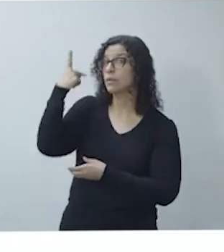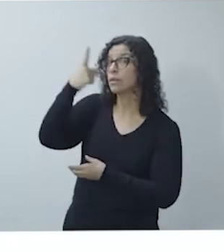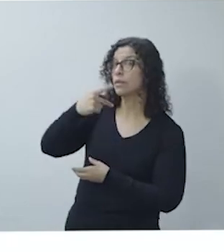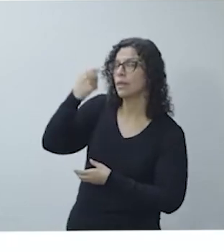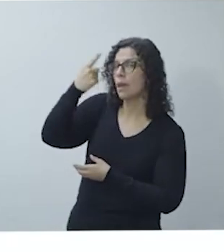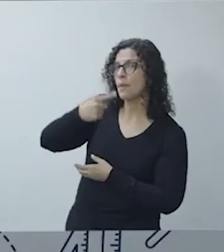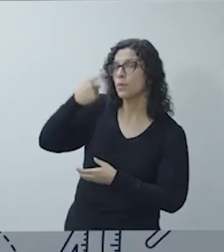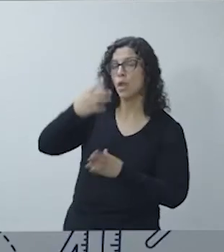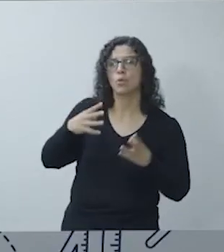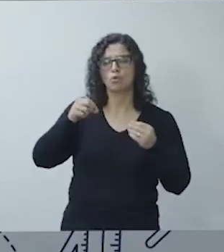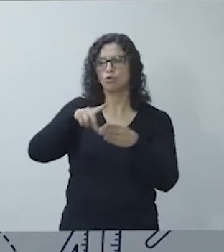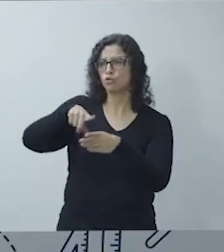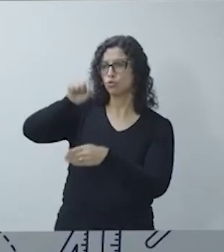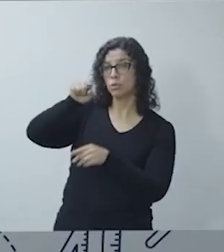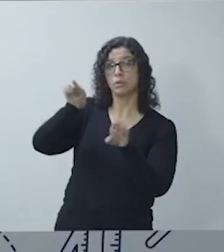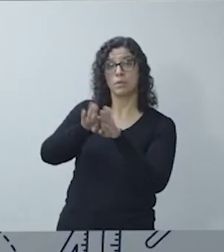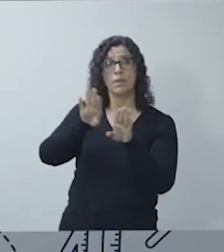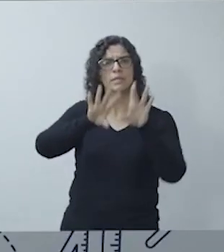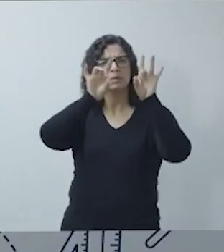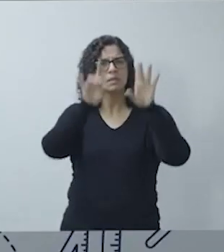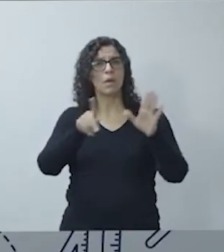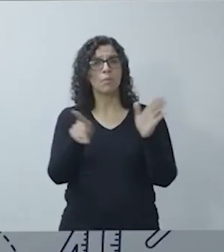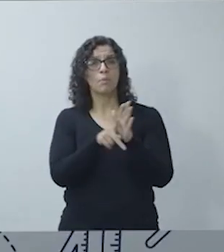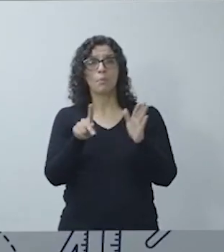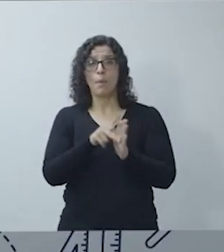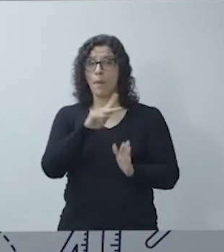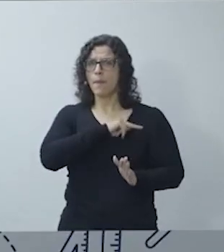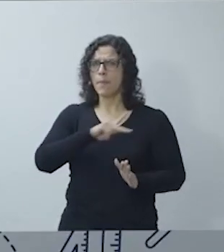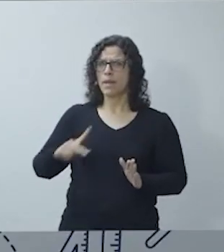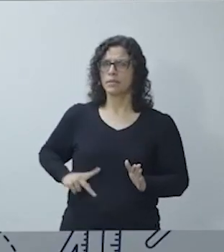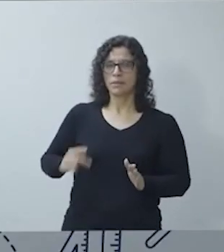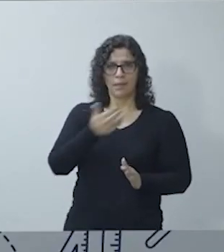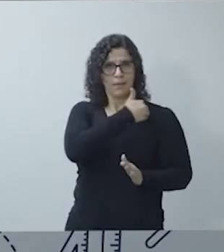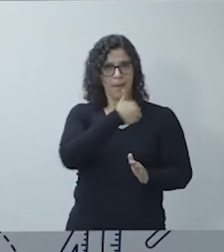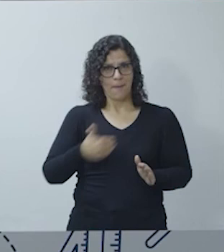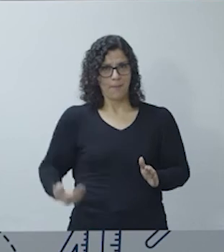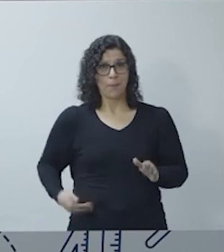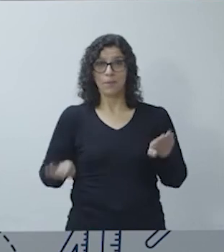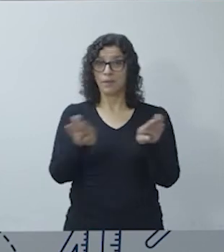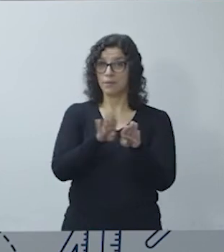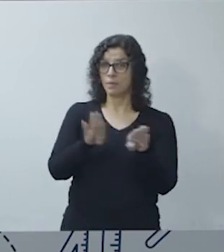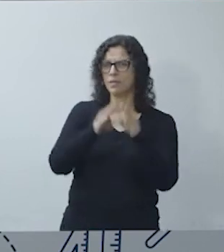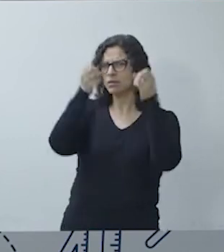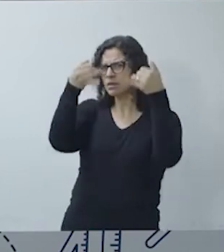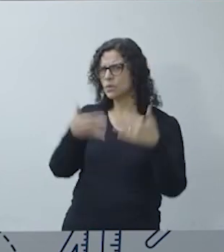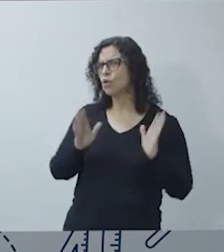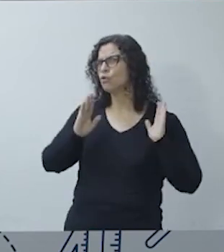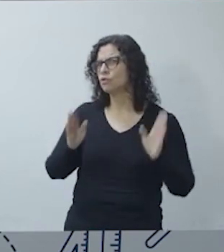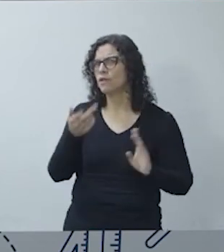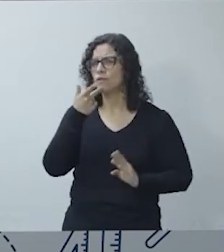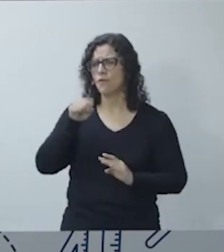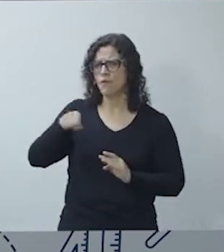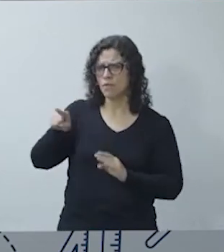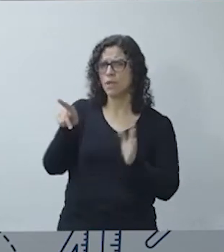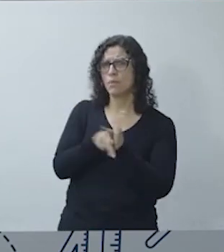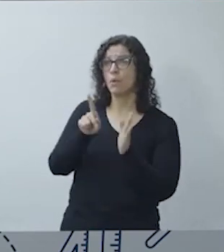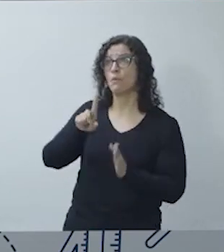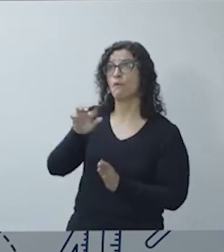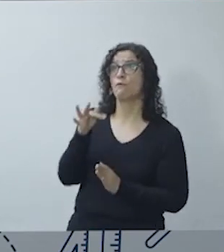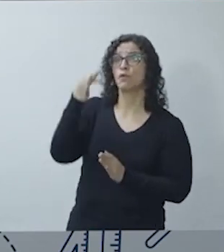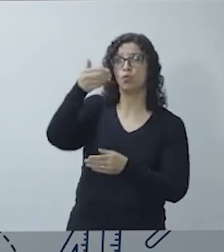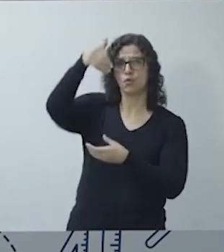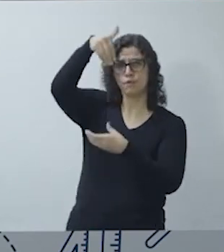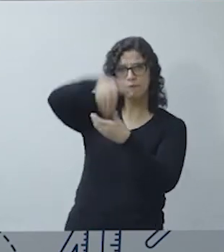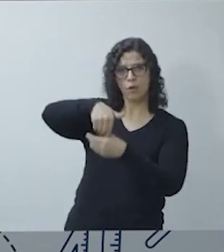por todos e especialmente pelo presidente da República, a quem atacou logo, pois para a futura eleição,